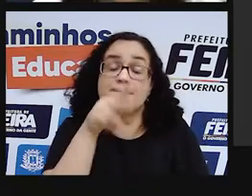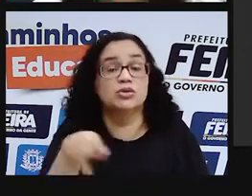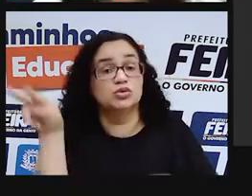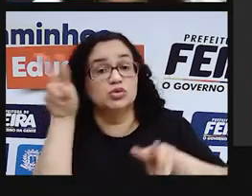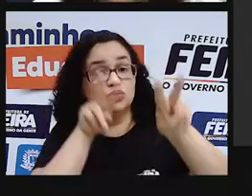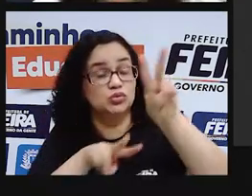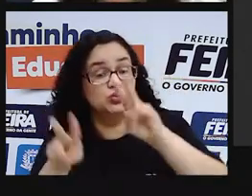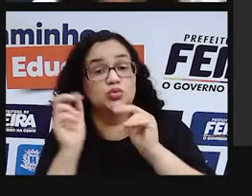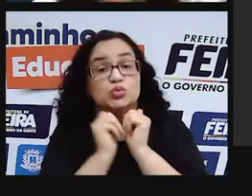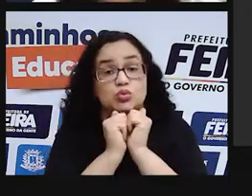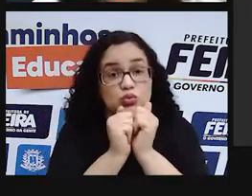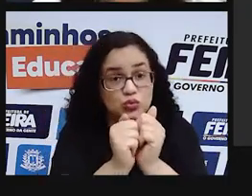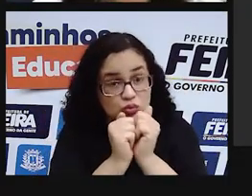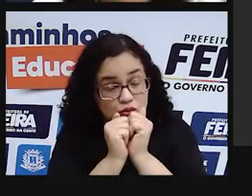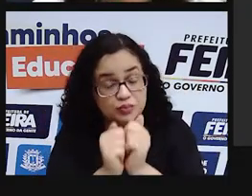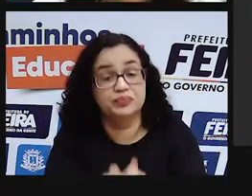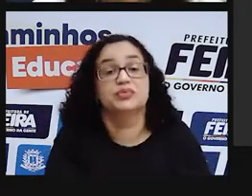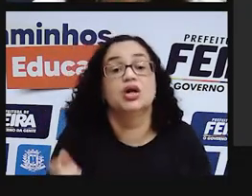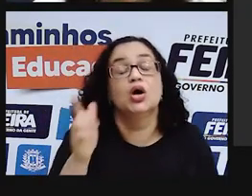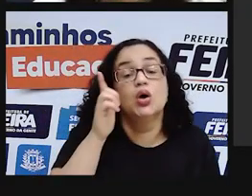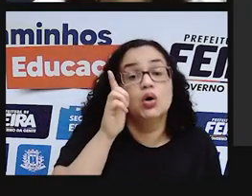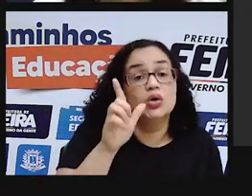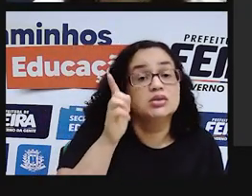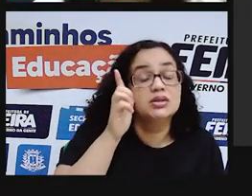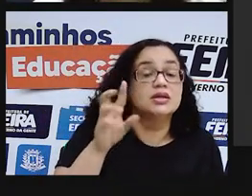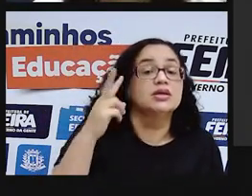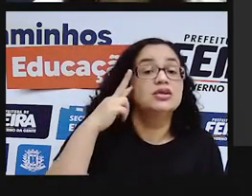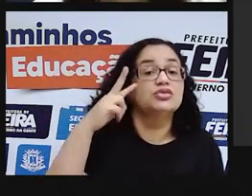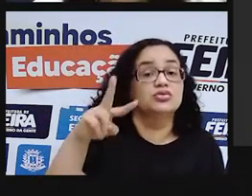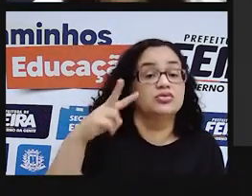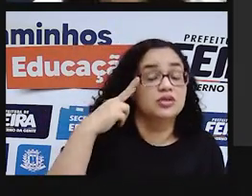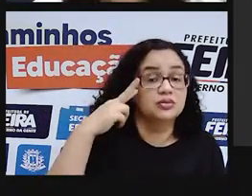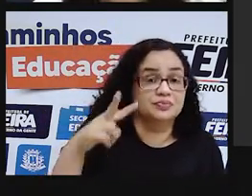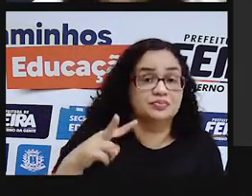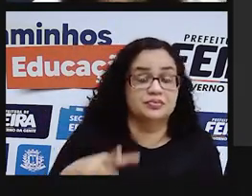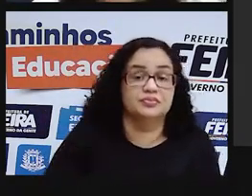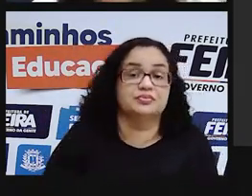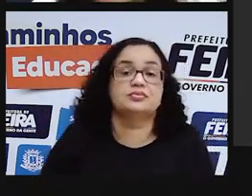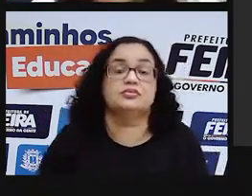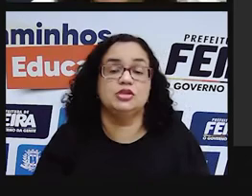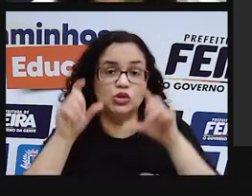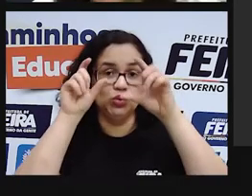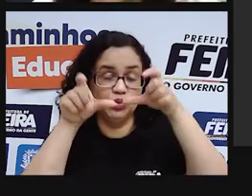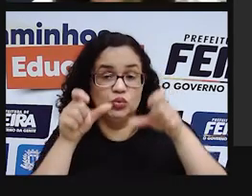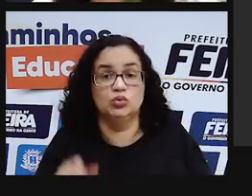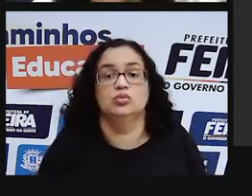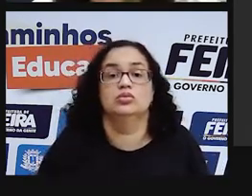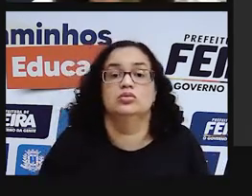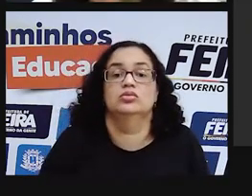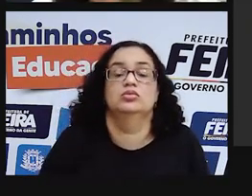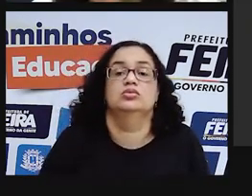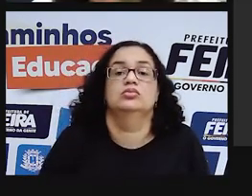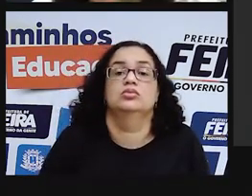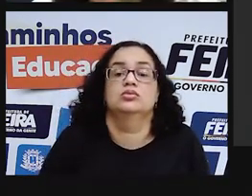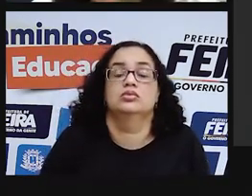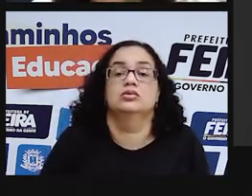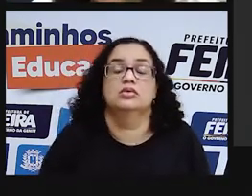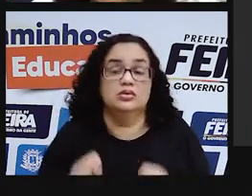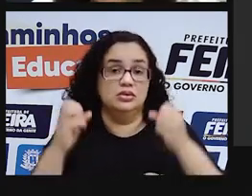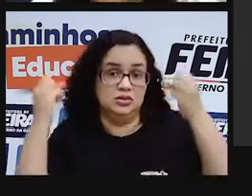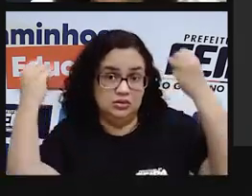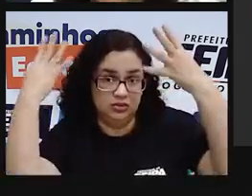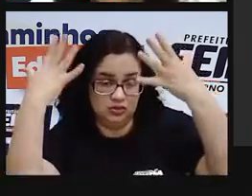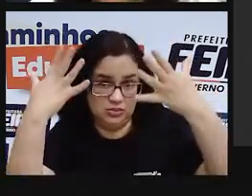observar aqui junto com vocês para ver se a gente consegue identificar localizar algum um negócio que a gente